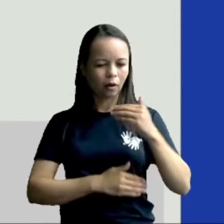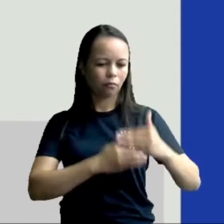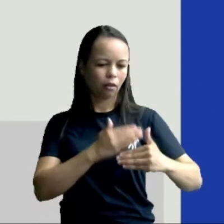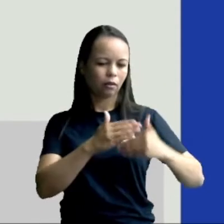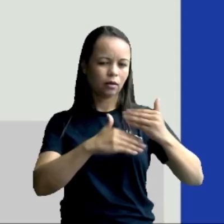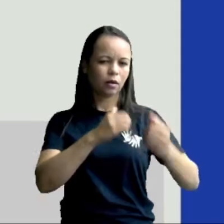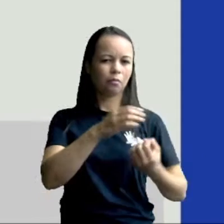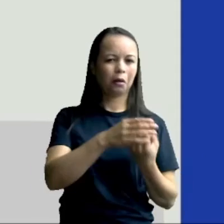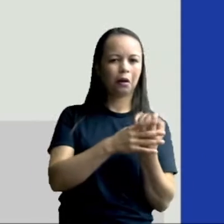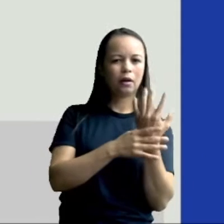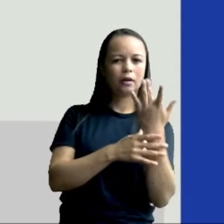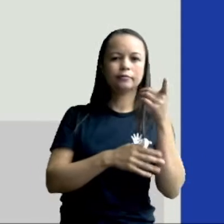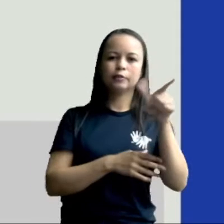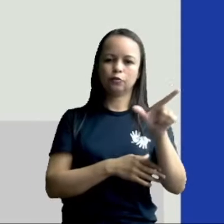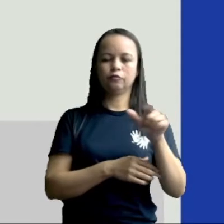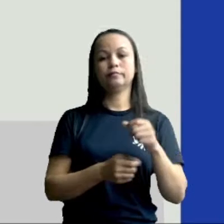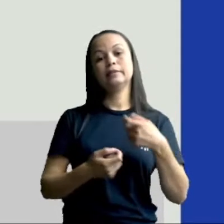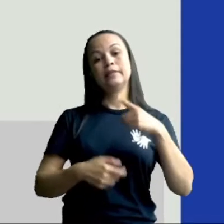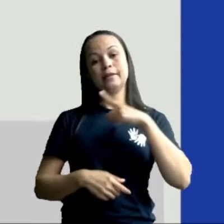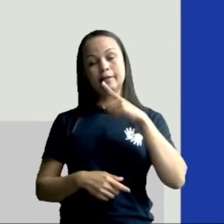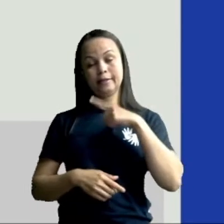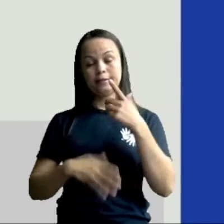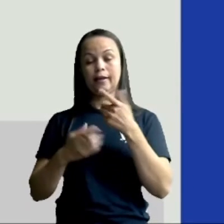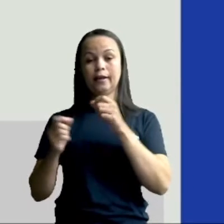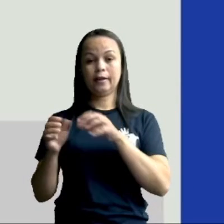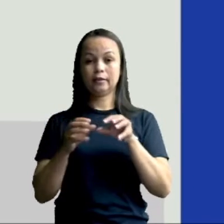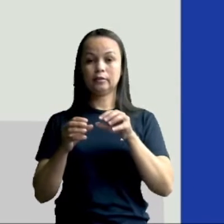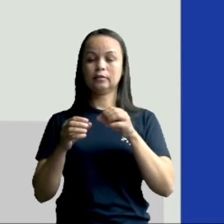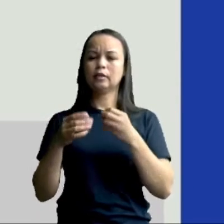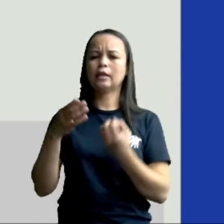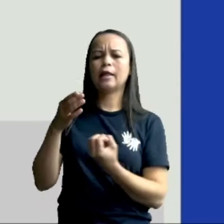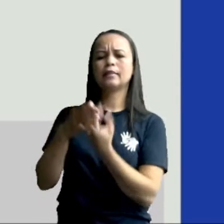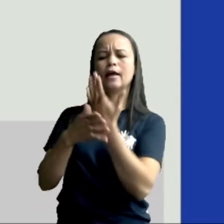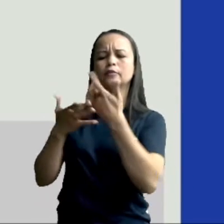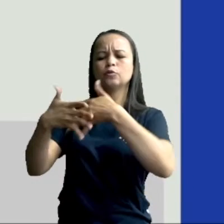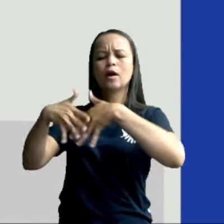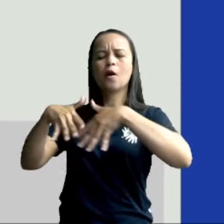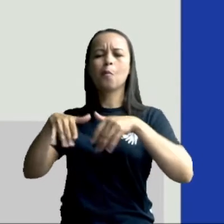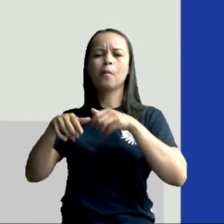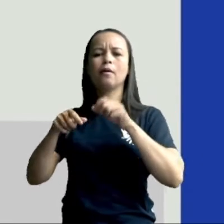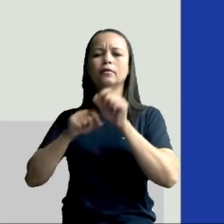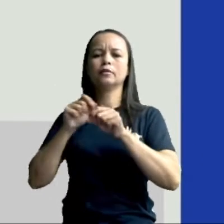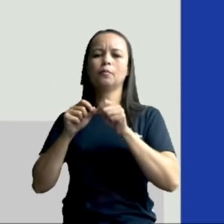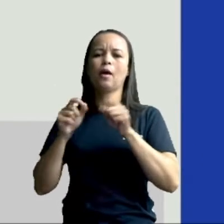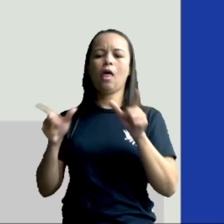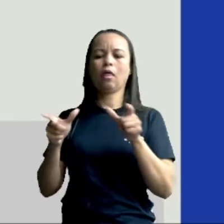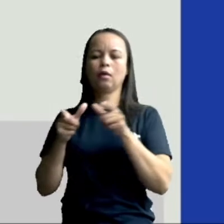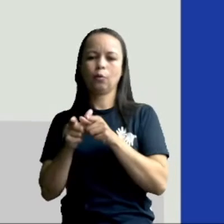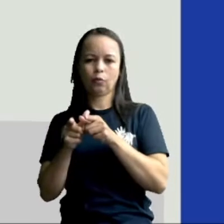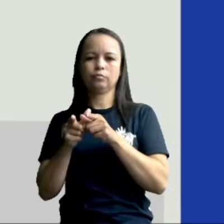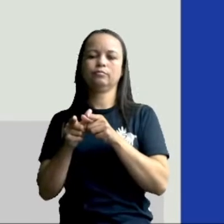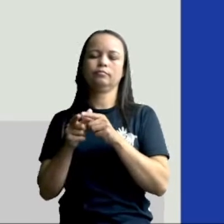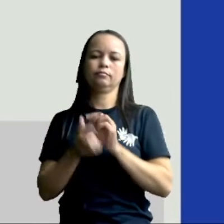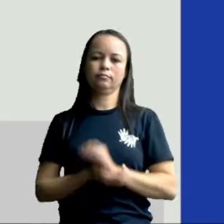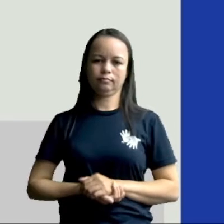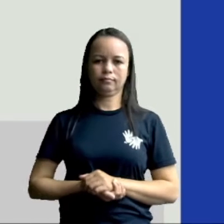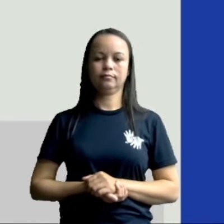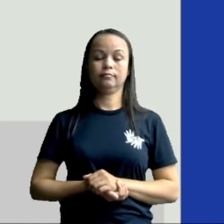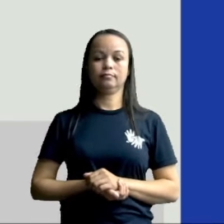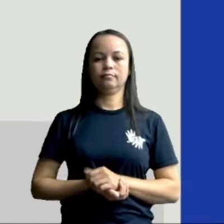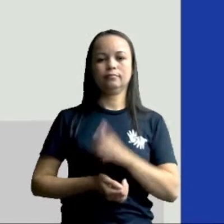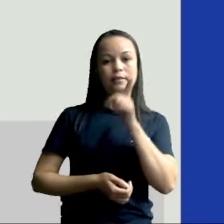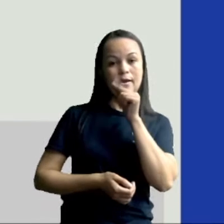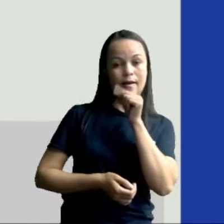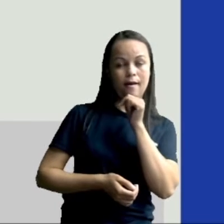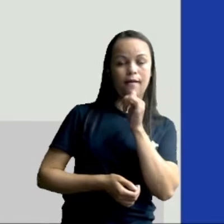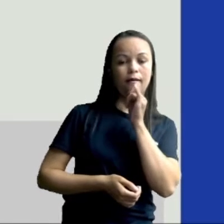novamente, e tem os renováveis, reposto naturalmente num prazo relativamente curto. Por exemplo, a